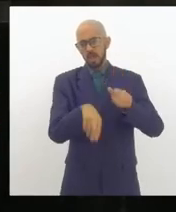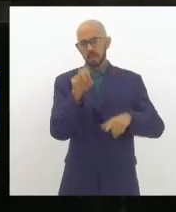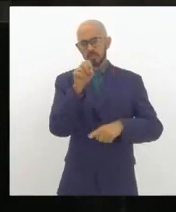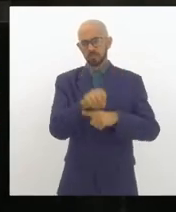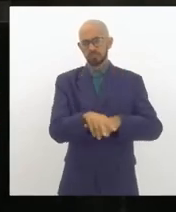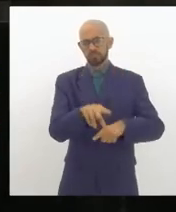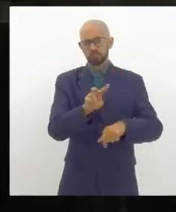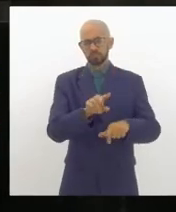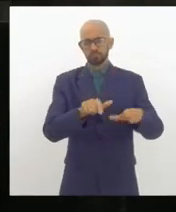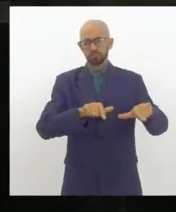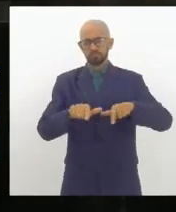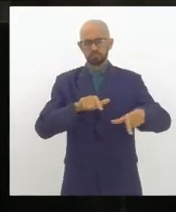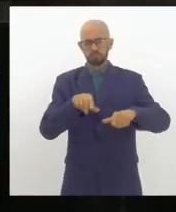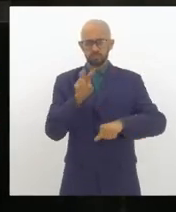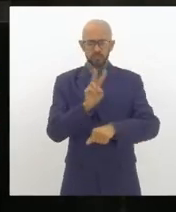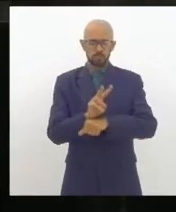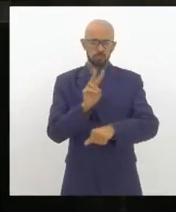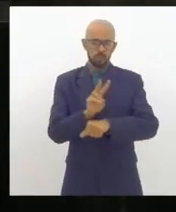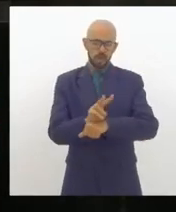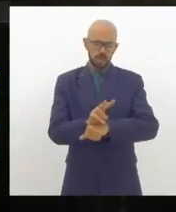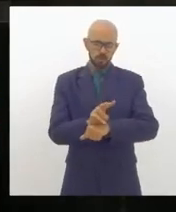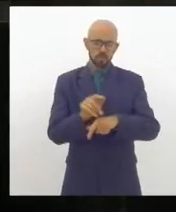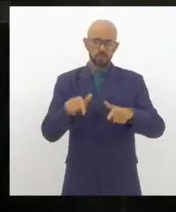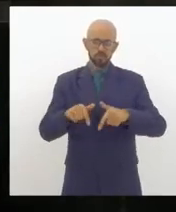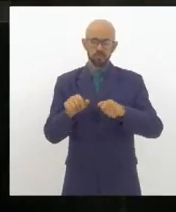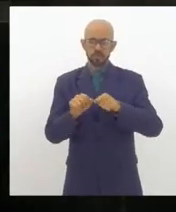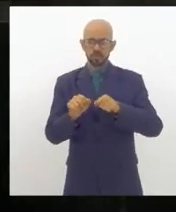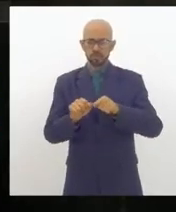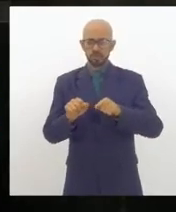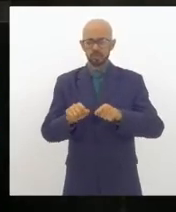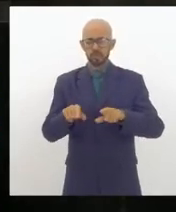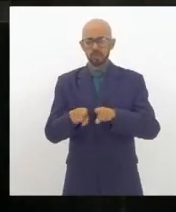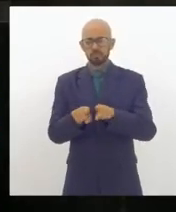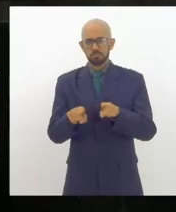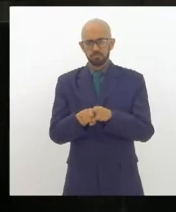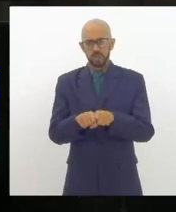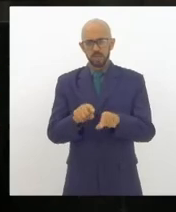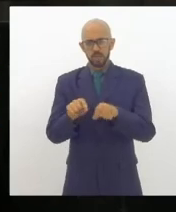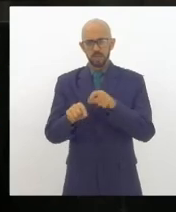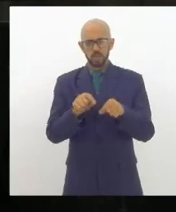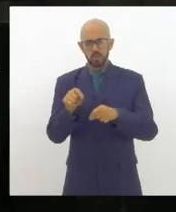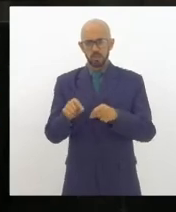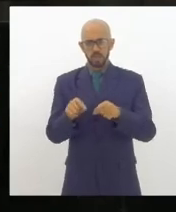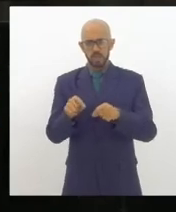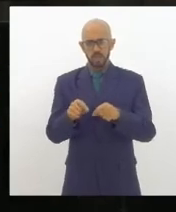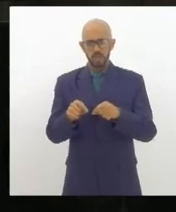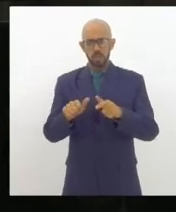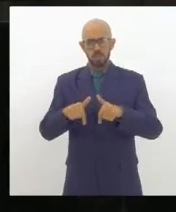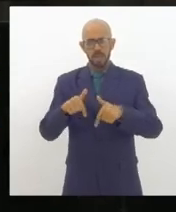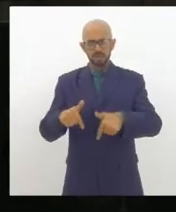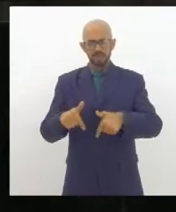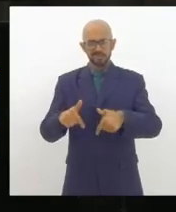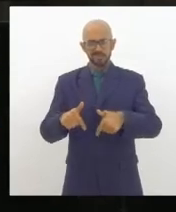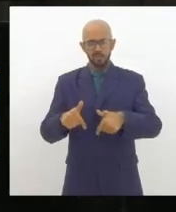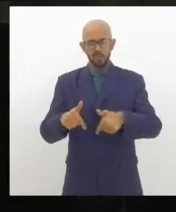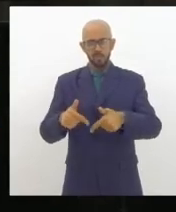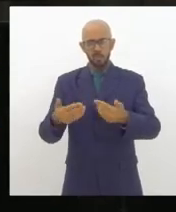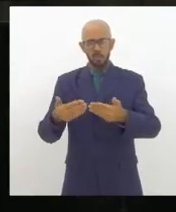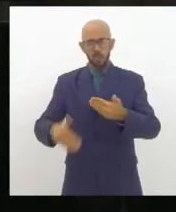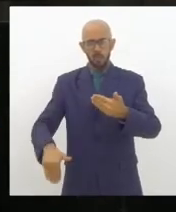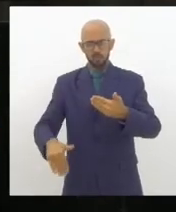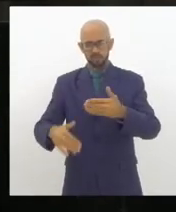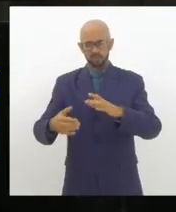obra temporária e agindo também de forma não republicana. Então, queria mais uma